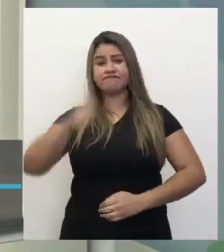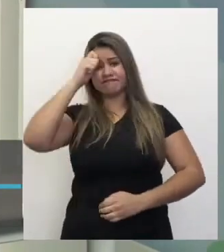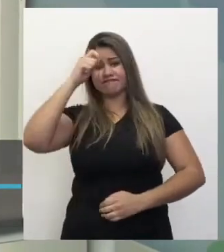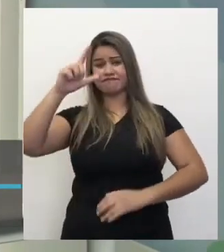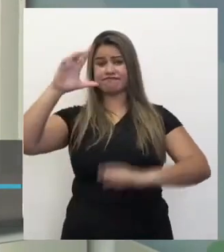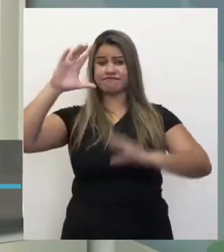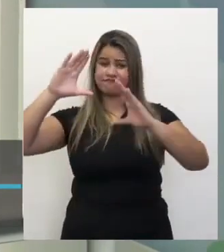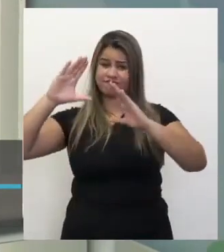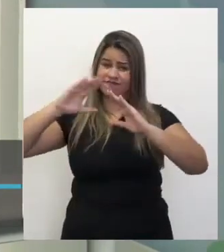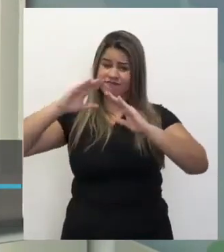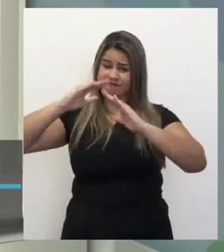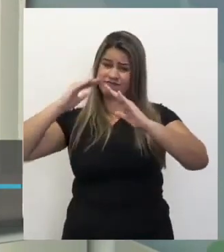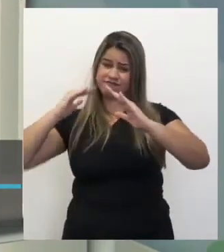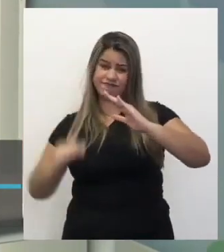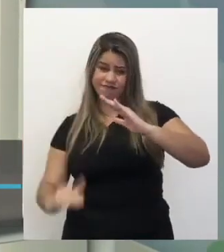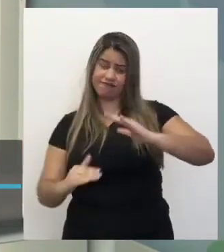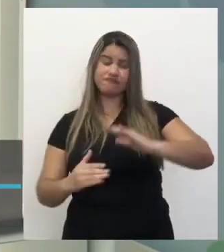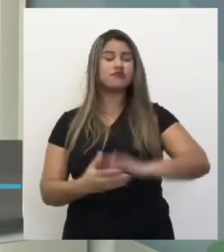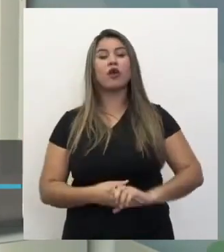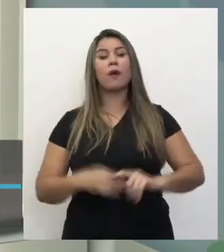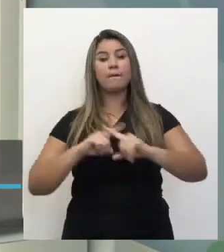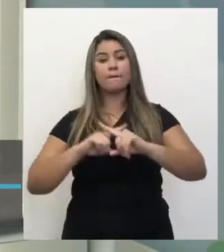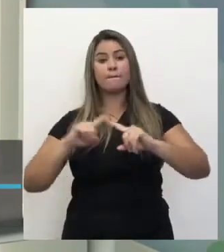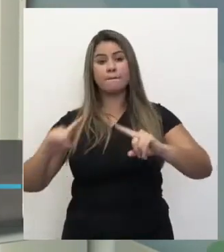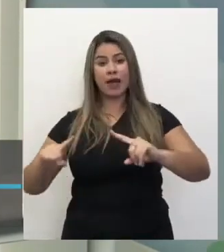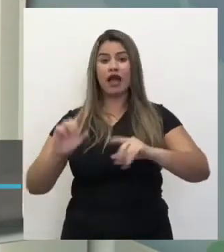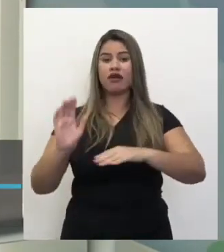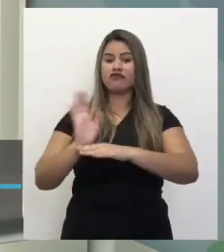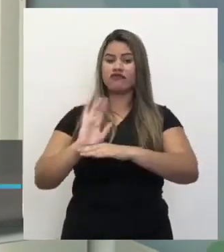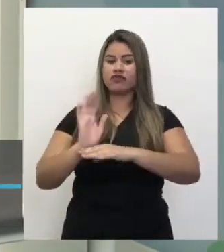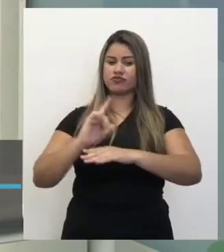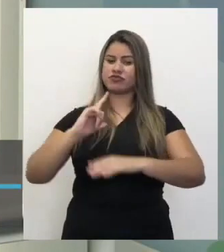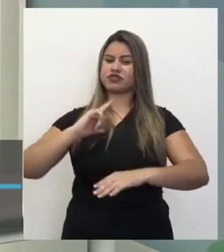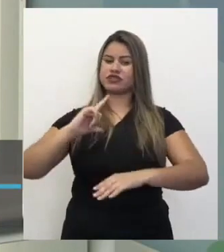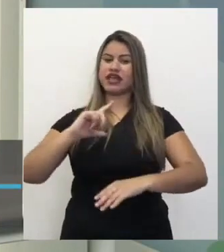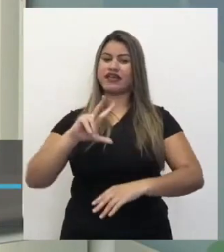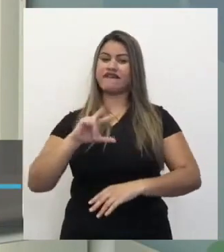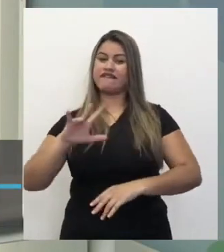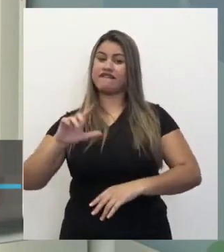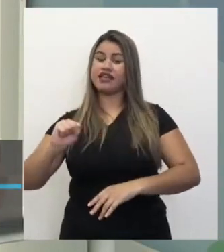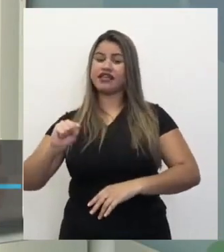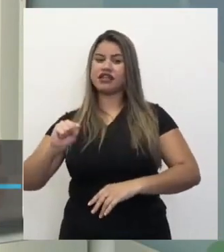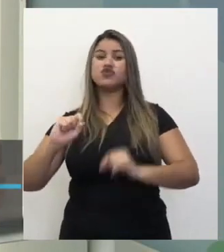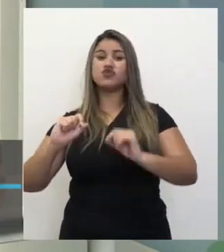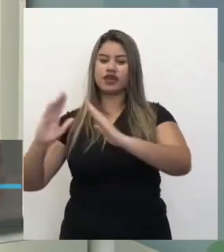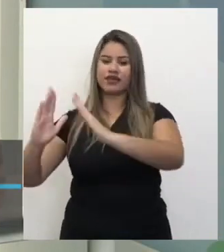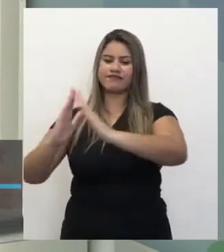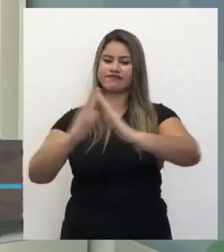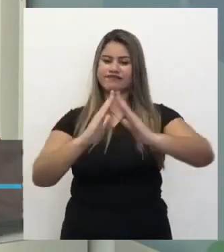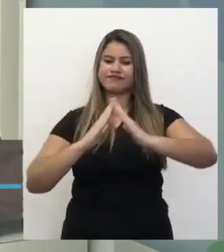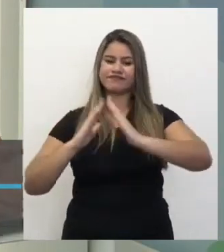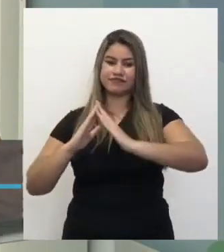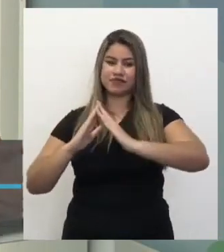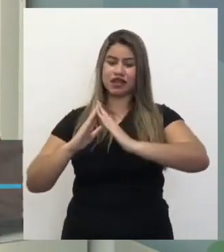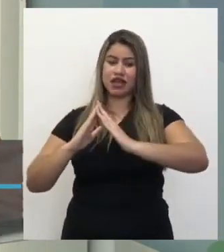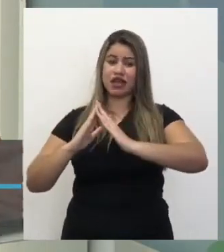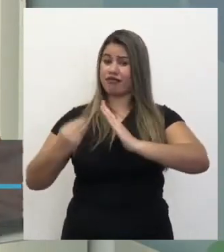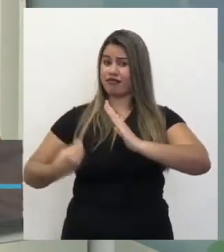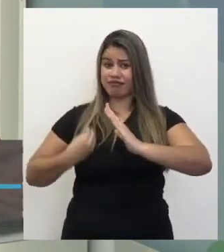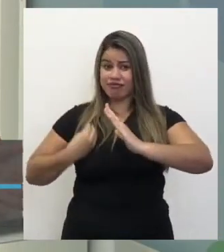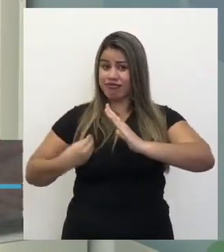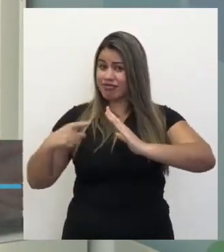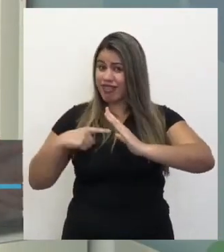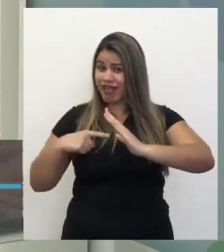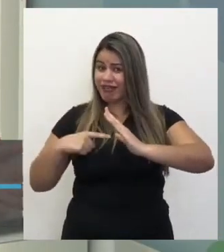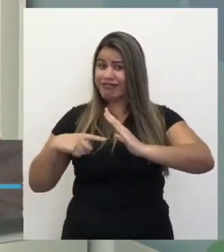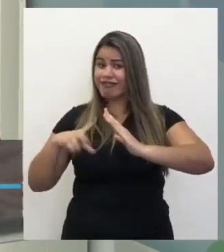Na verdade, nos arredores do feudo existiam vilas. Quem mora na vila é o vilão, né? É o